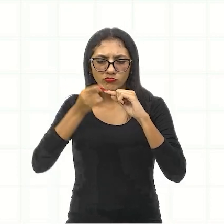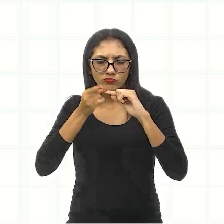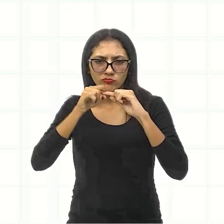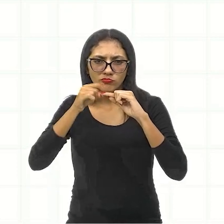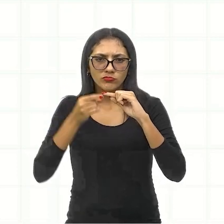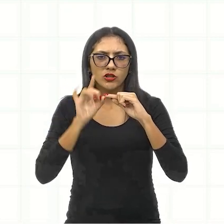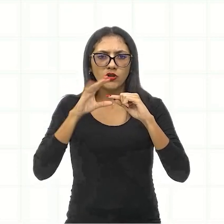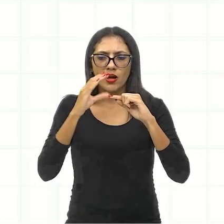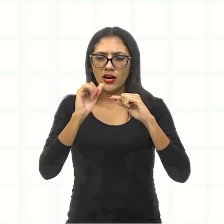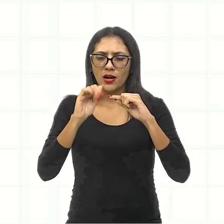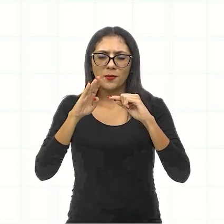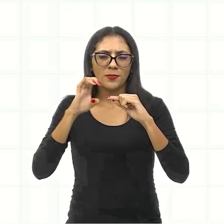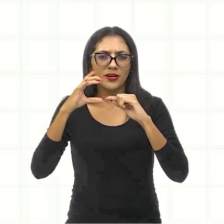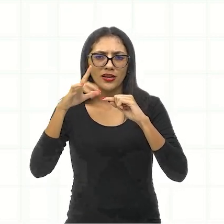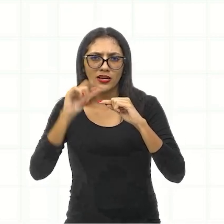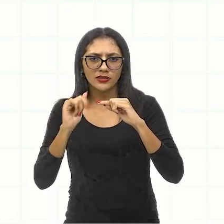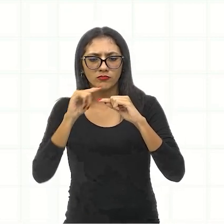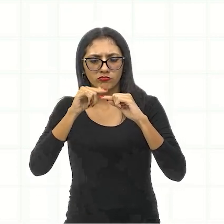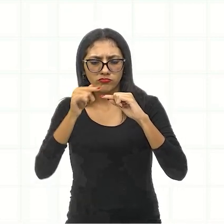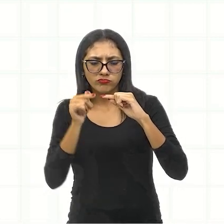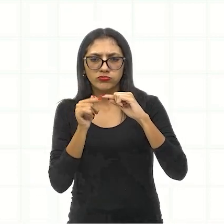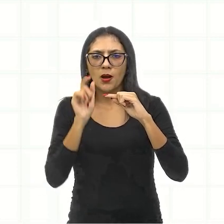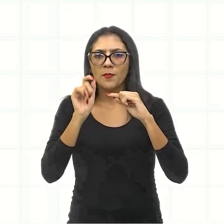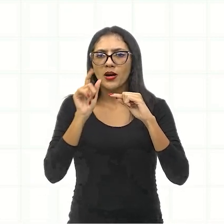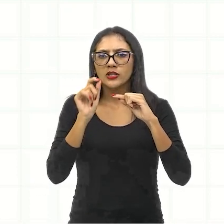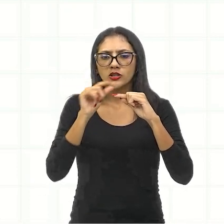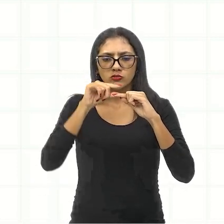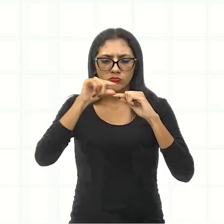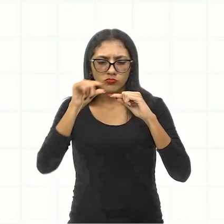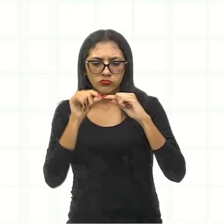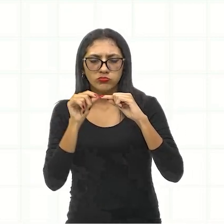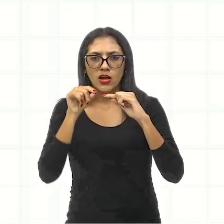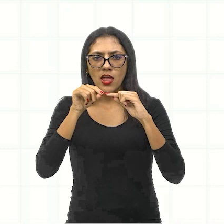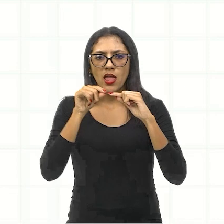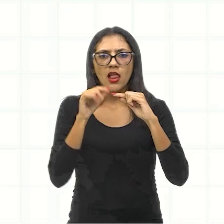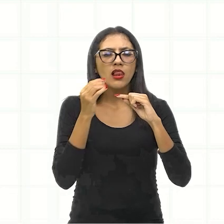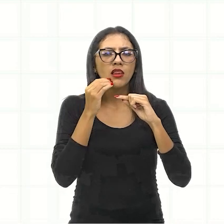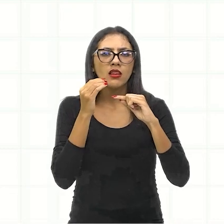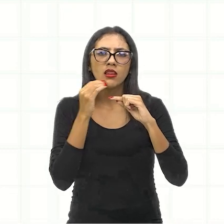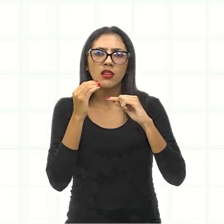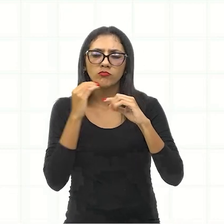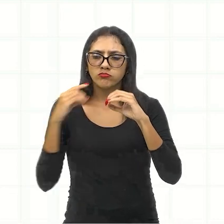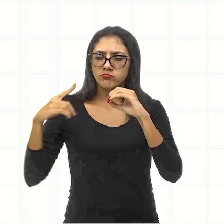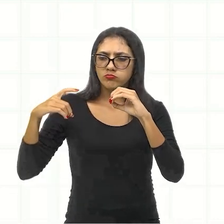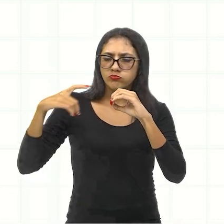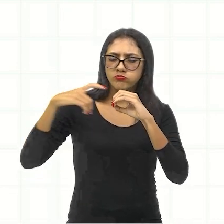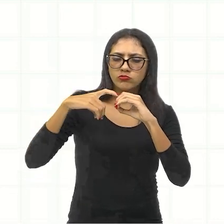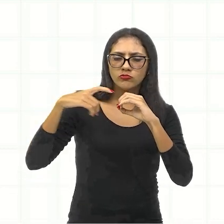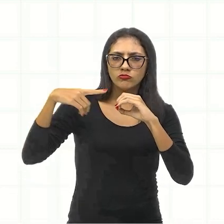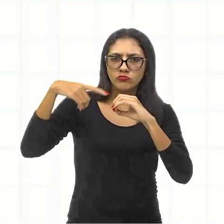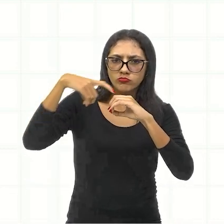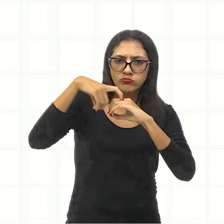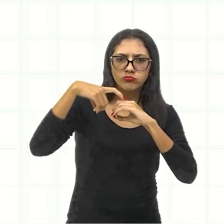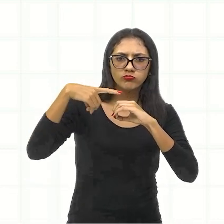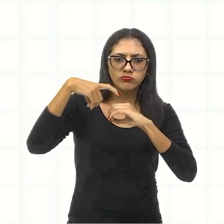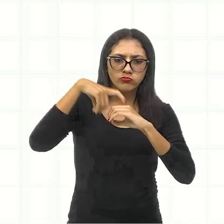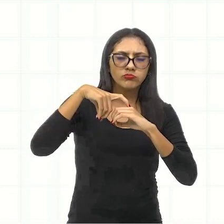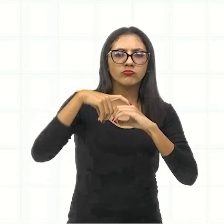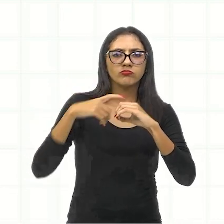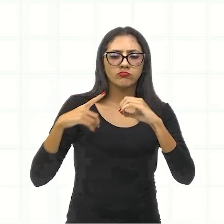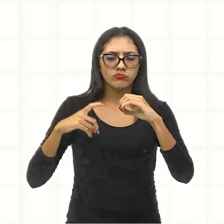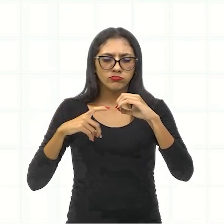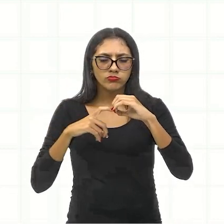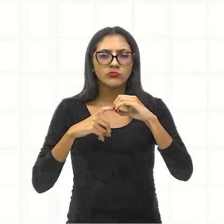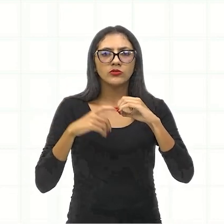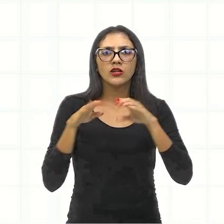do espermatozoide, certo? E aí ele vai usar para perfurar essa membrana aí do óvulo. A cauda é essa